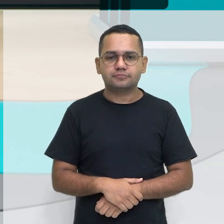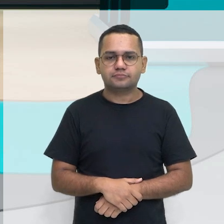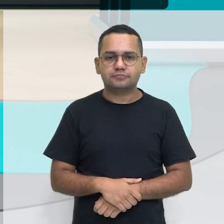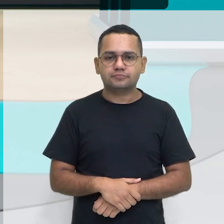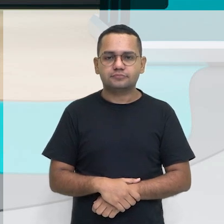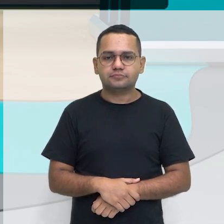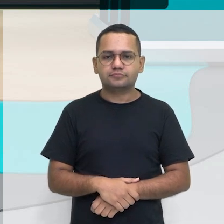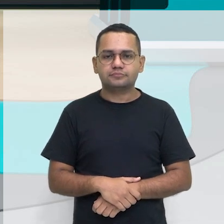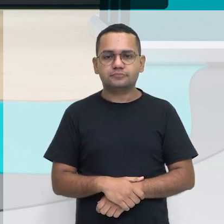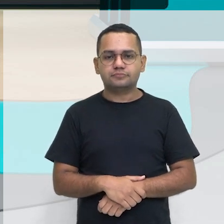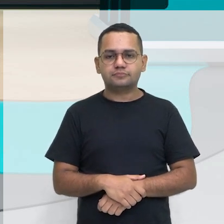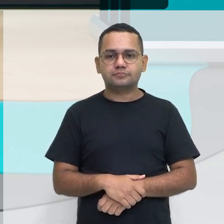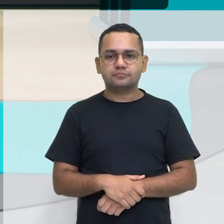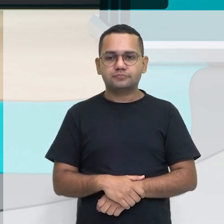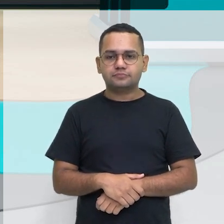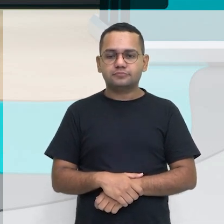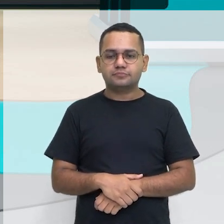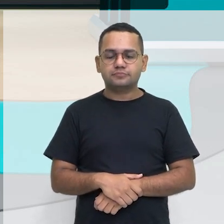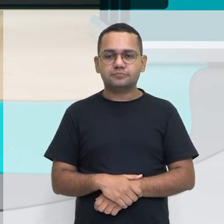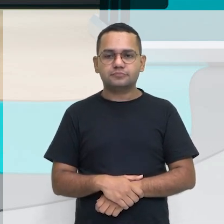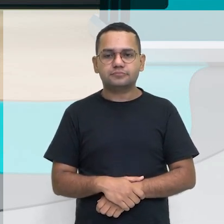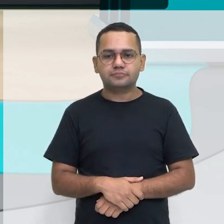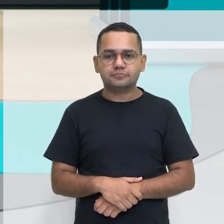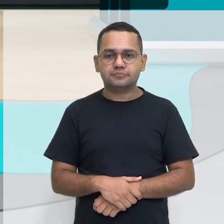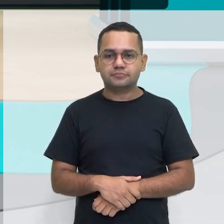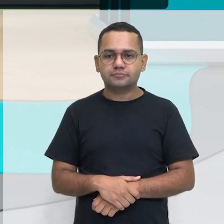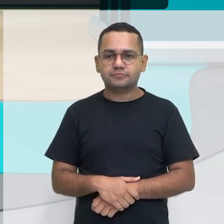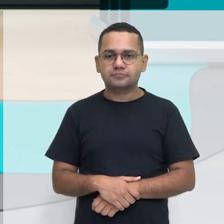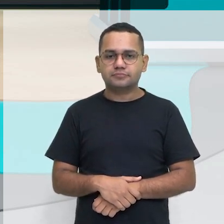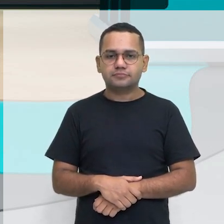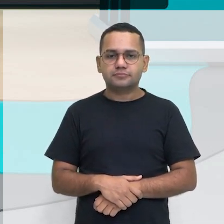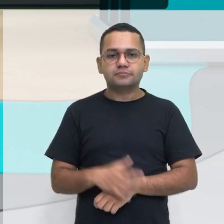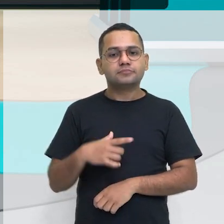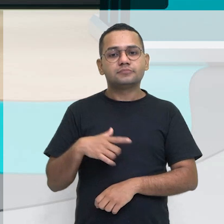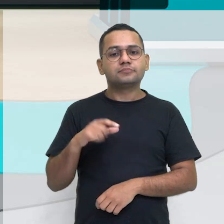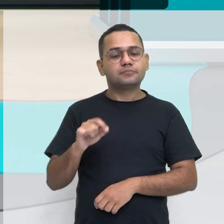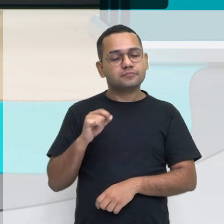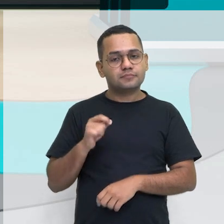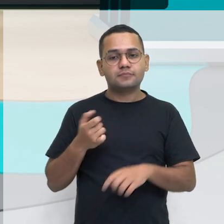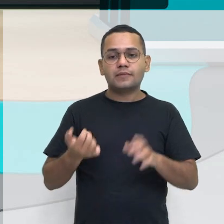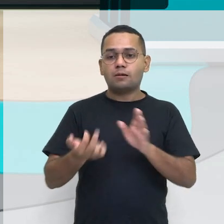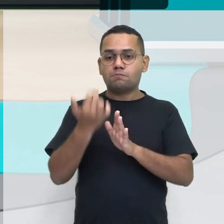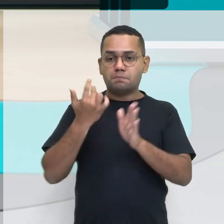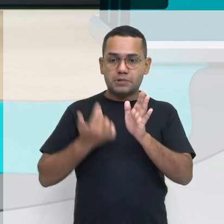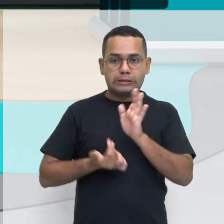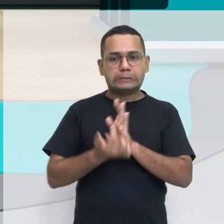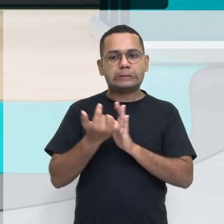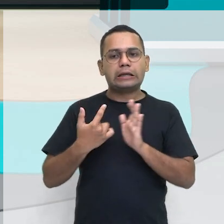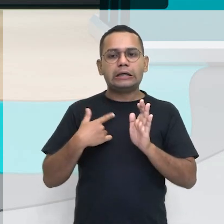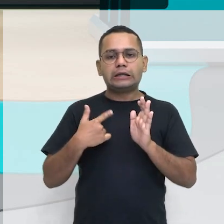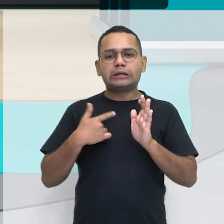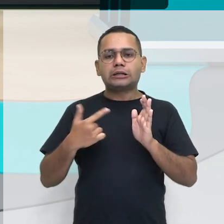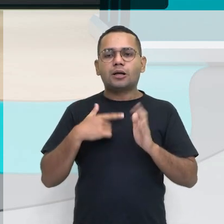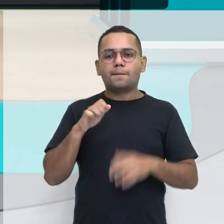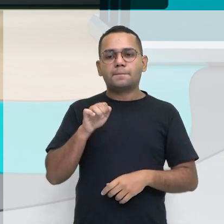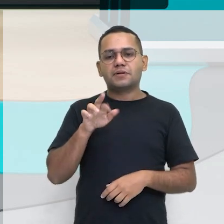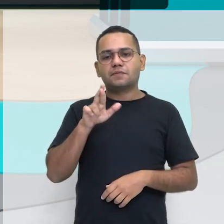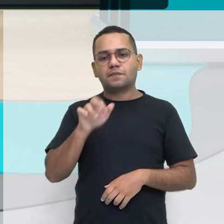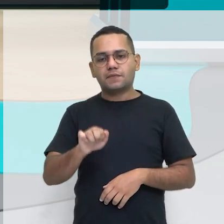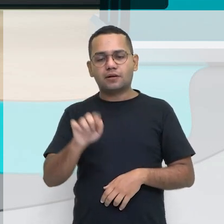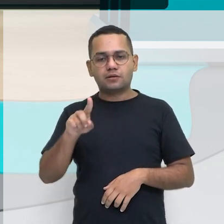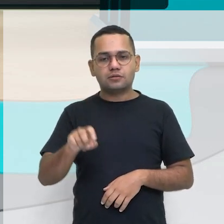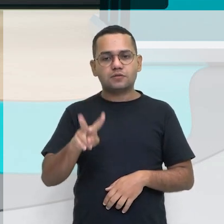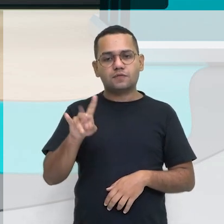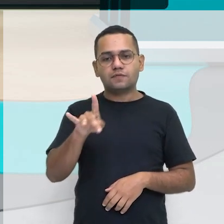recobre essa pintura com uma esfera de vidro ou resina transparente, além